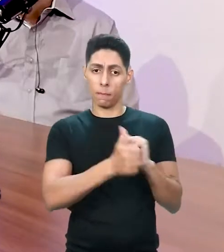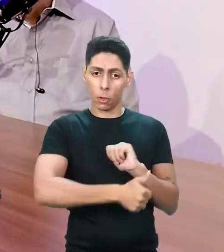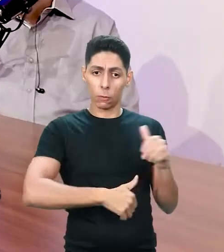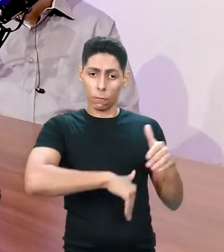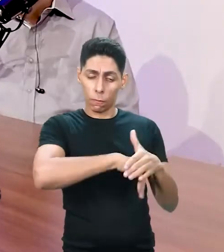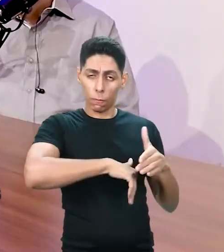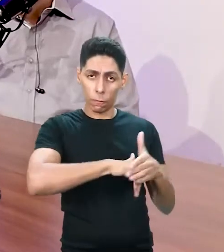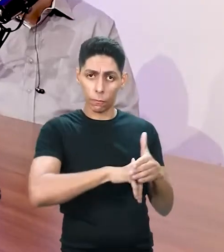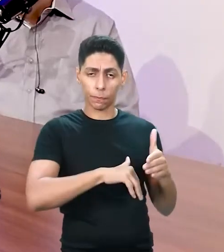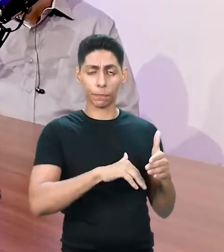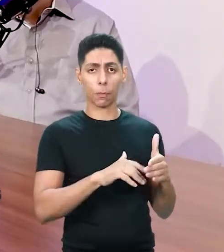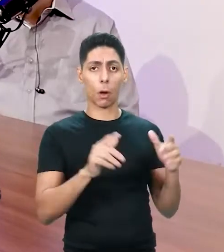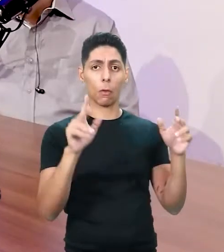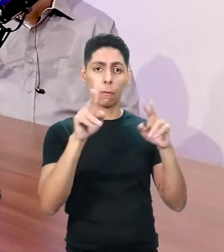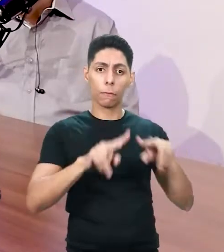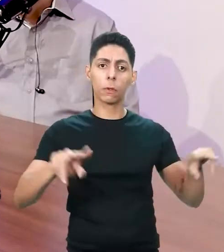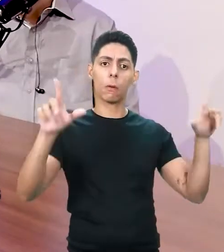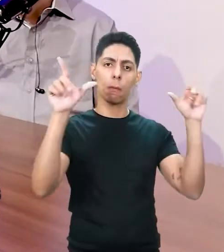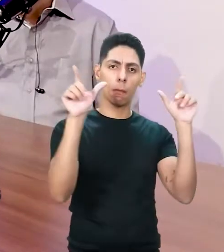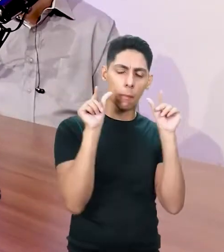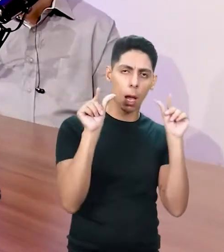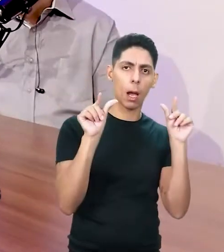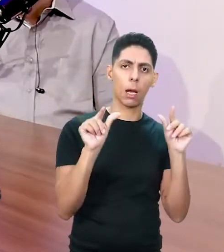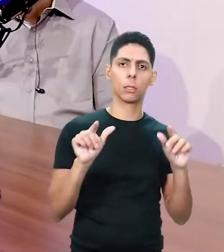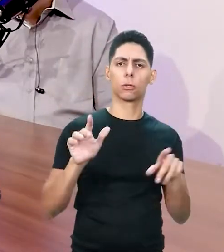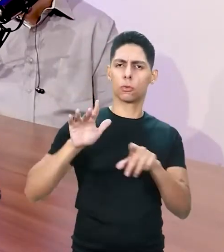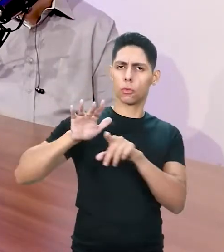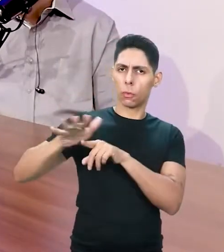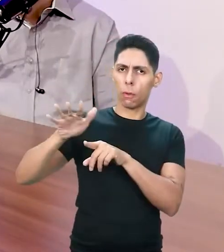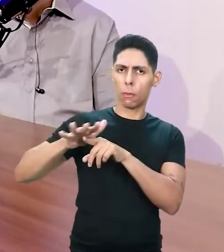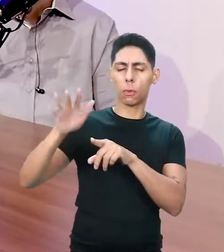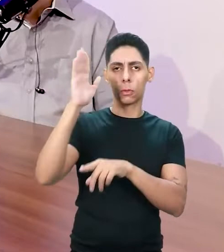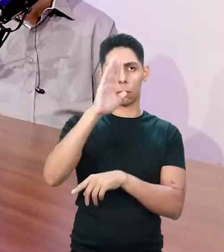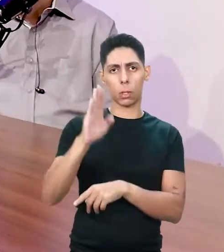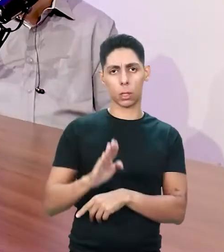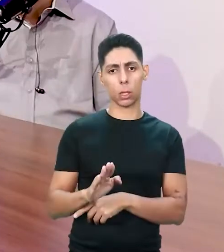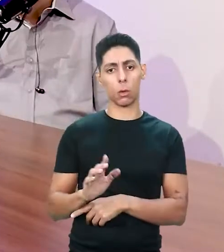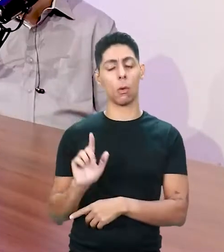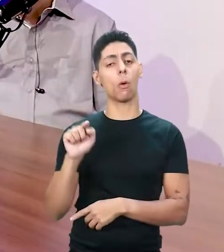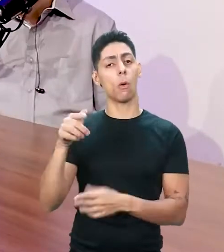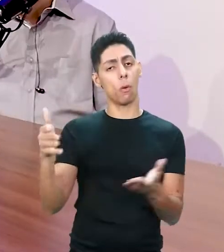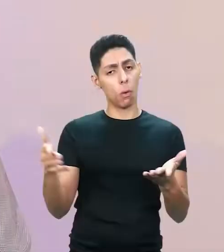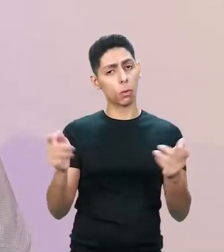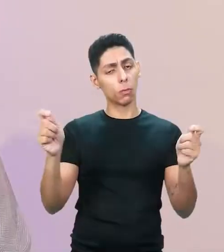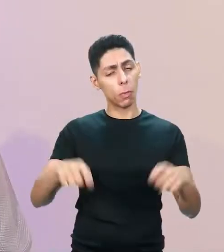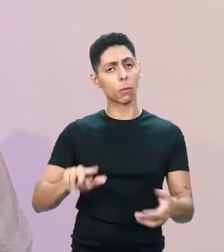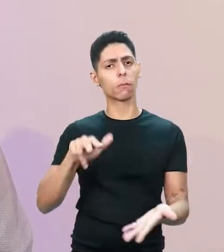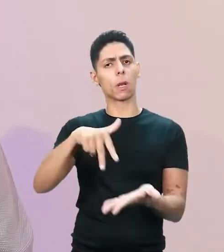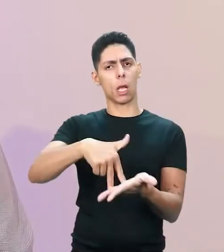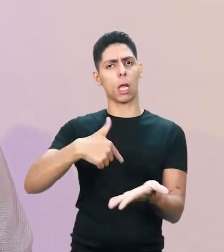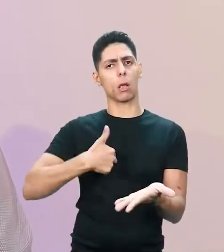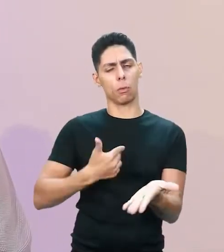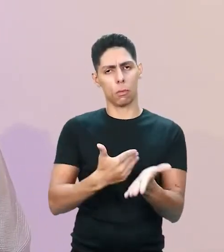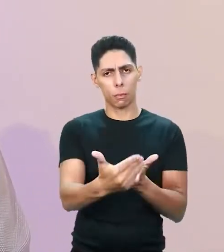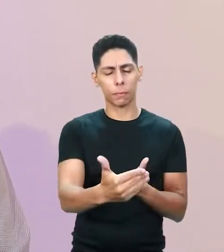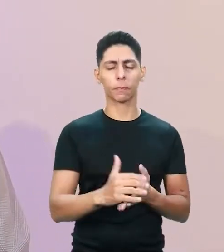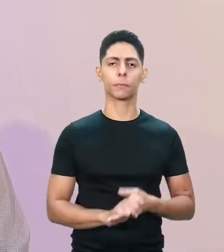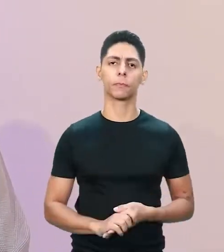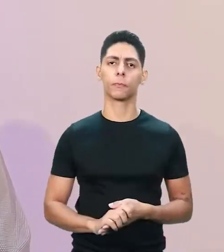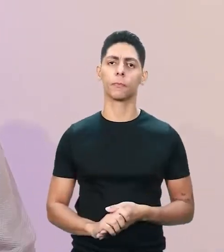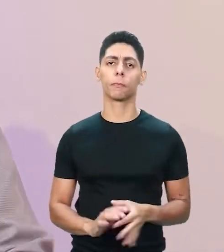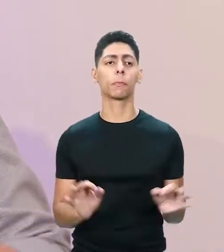visão em grandes emissoras que transmitem esportes no Brasil, realmente, hoje eu posso dizer que eu fui o primeiro. Professor, pois